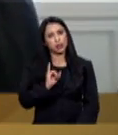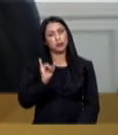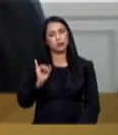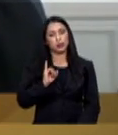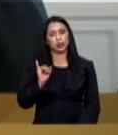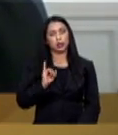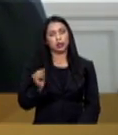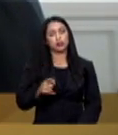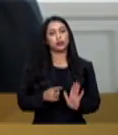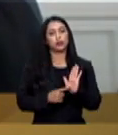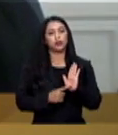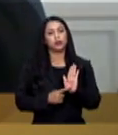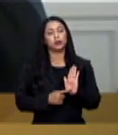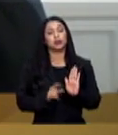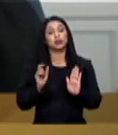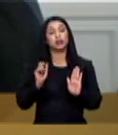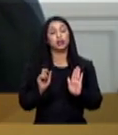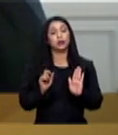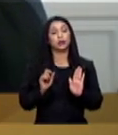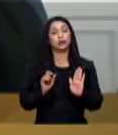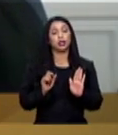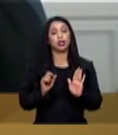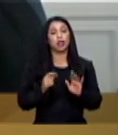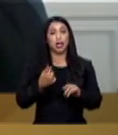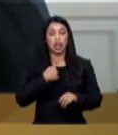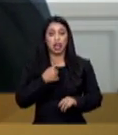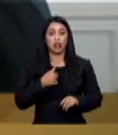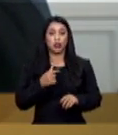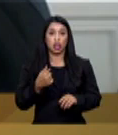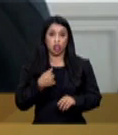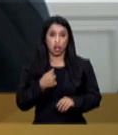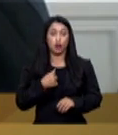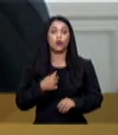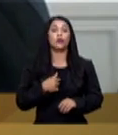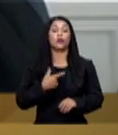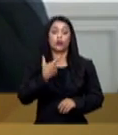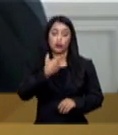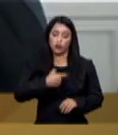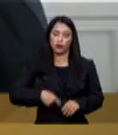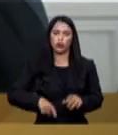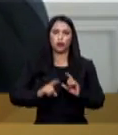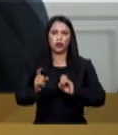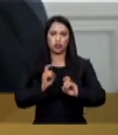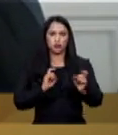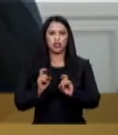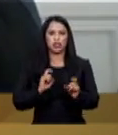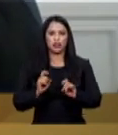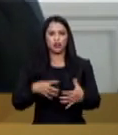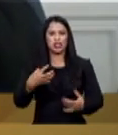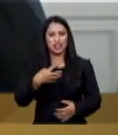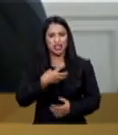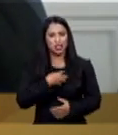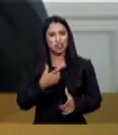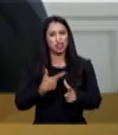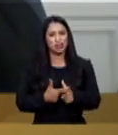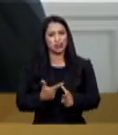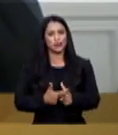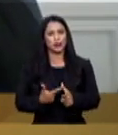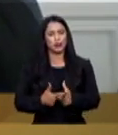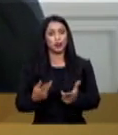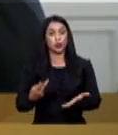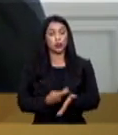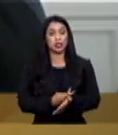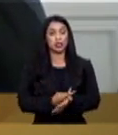E digo aqui como um administrador que sofreu na pele esses problemas, porque